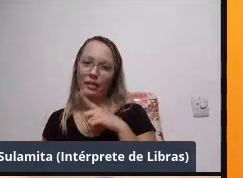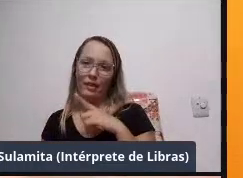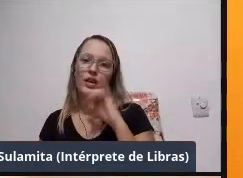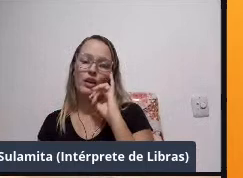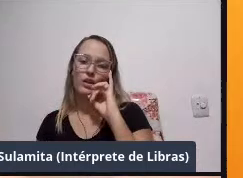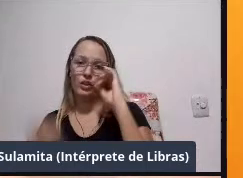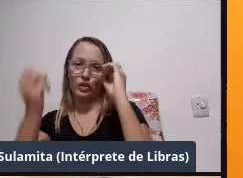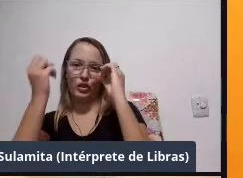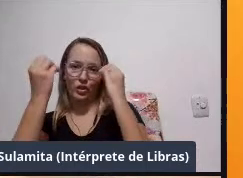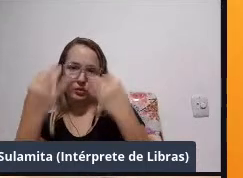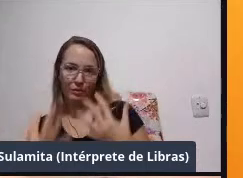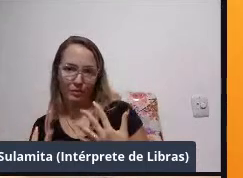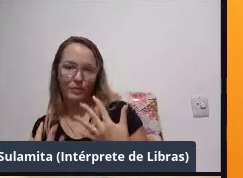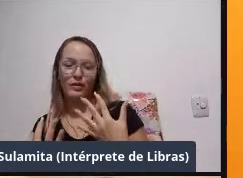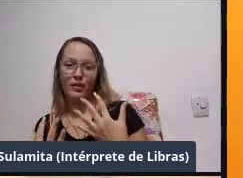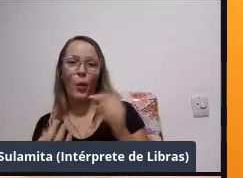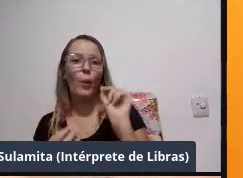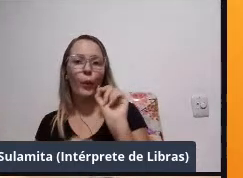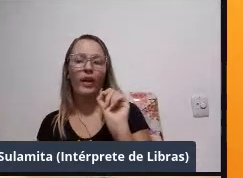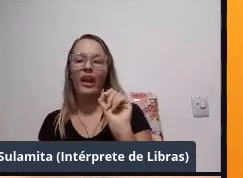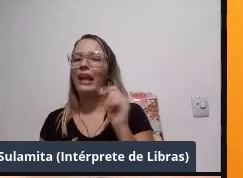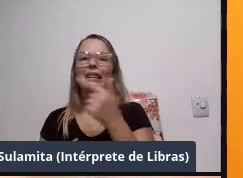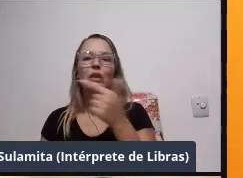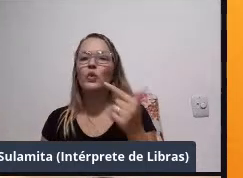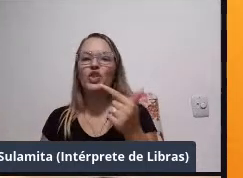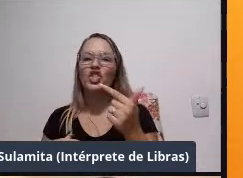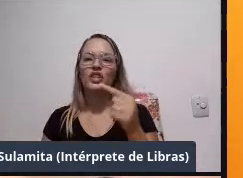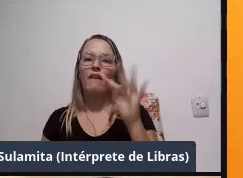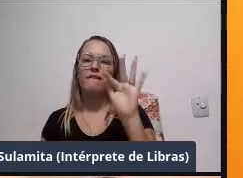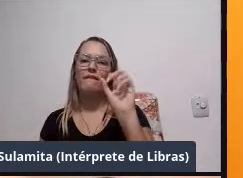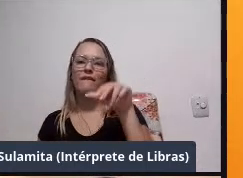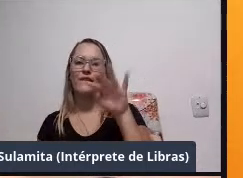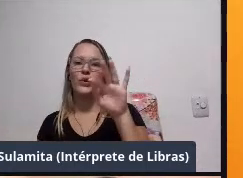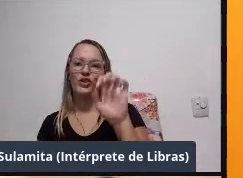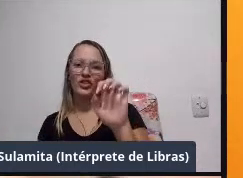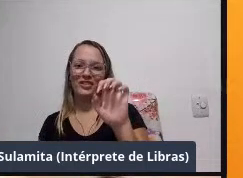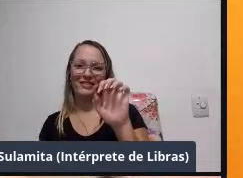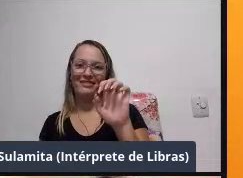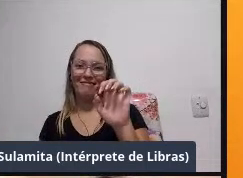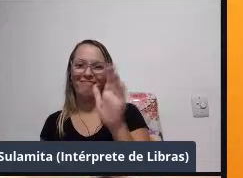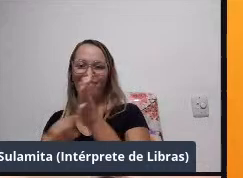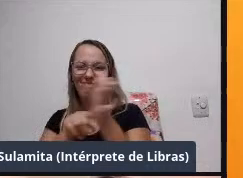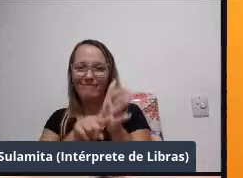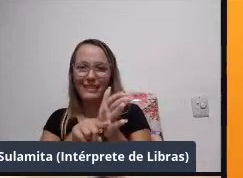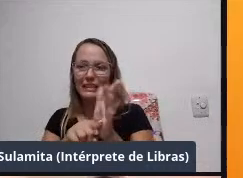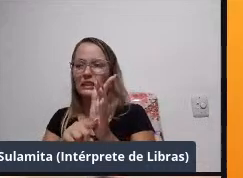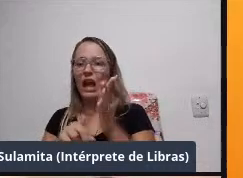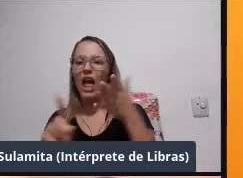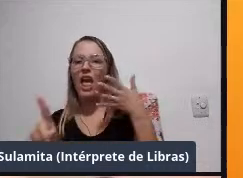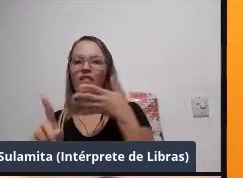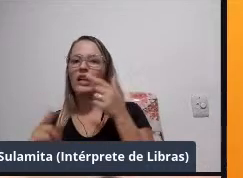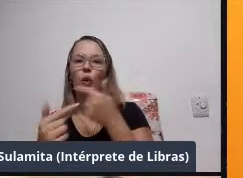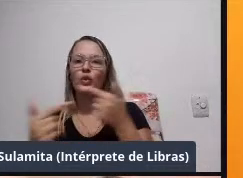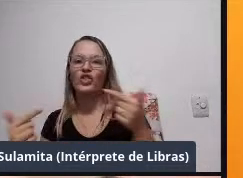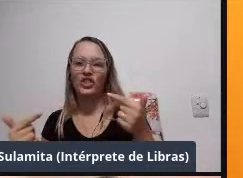tinha fontes para se pesquisar pessoas negras na educação, na história da educação, ou na educação em perspectiva